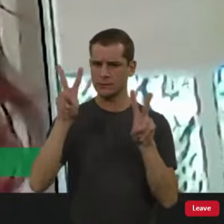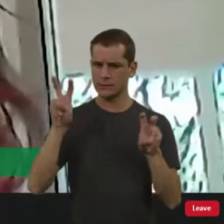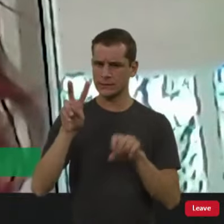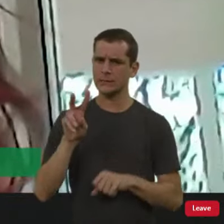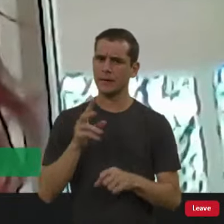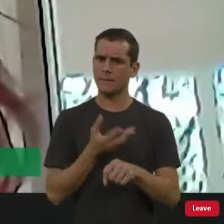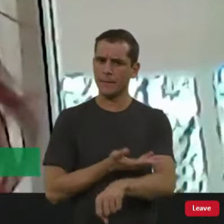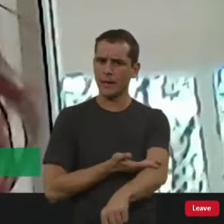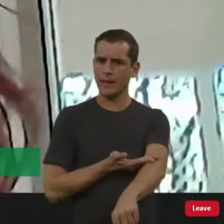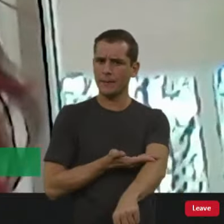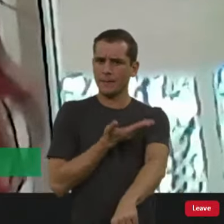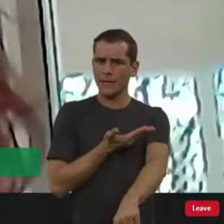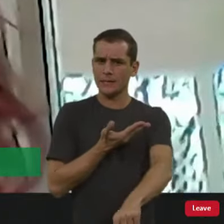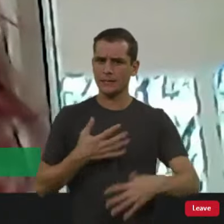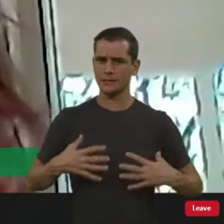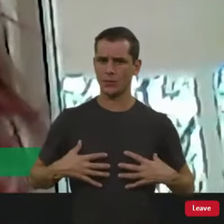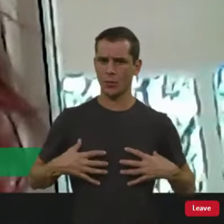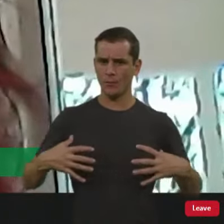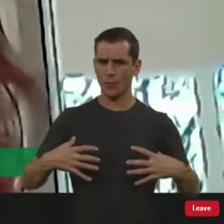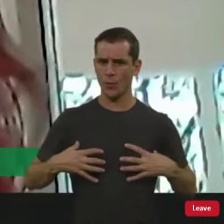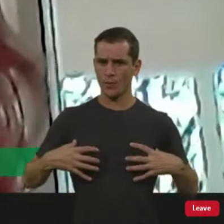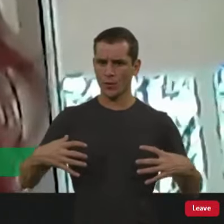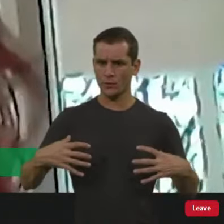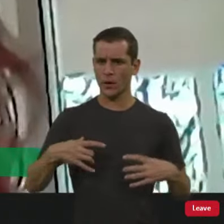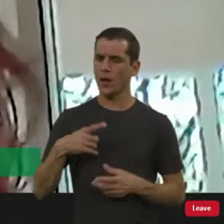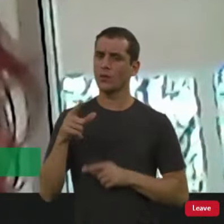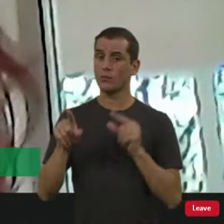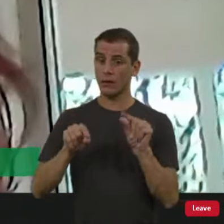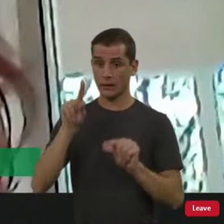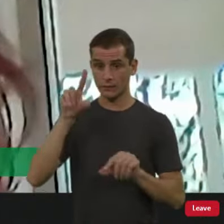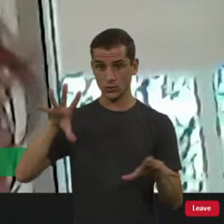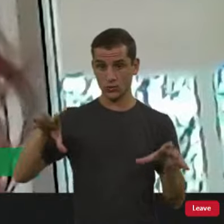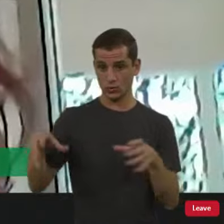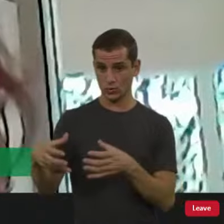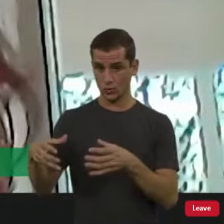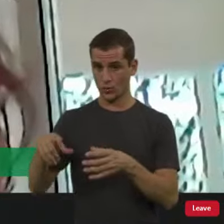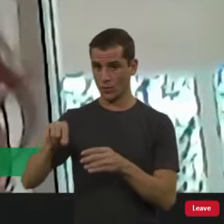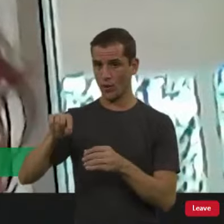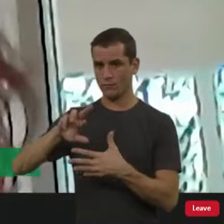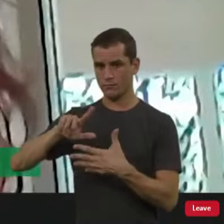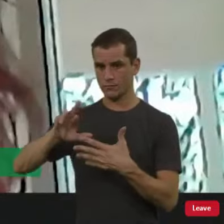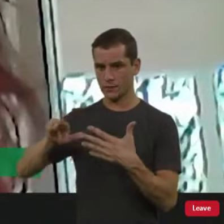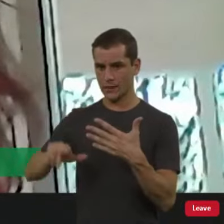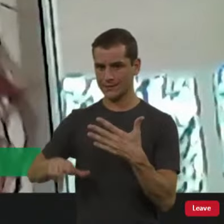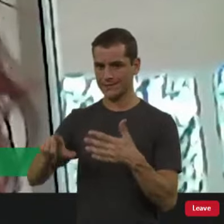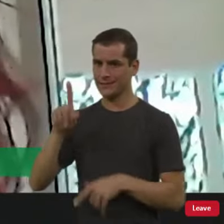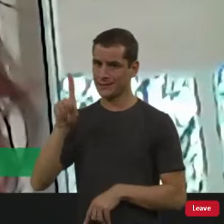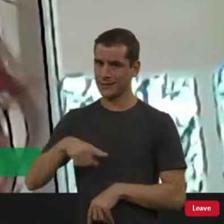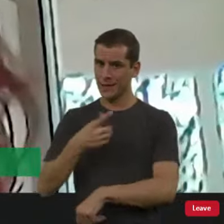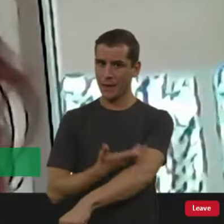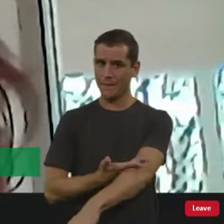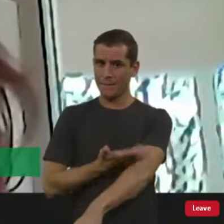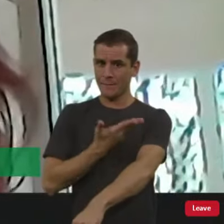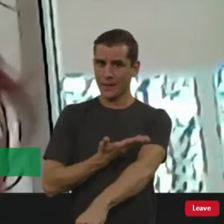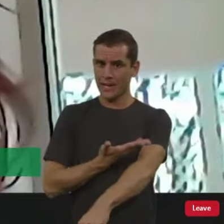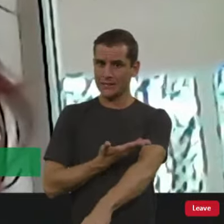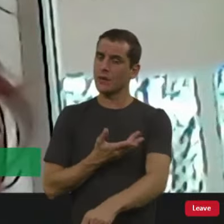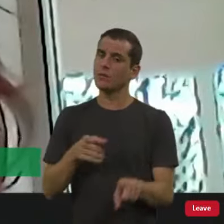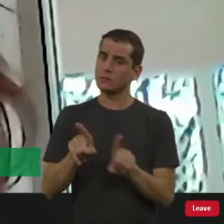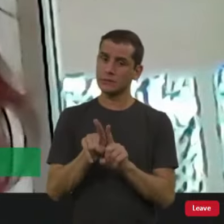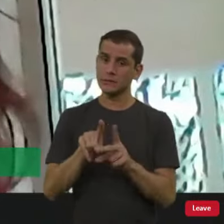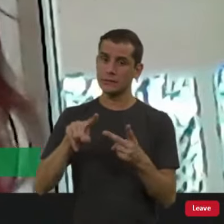de um grupo de condições clínicas que se apresentam como aumentos anormais da pressão na circulação pulmonar. Eu falo